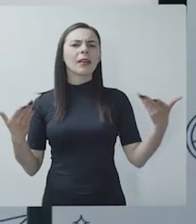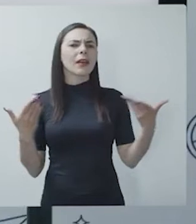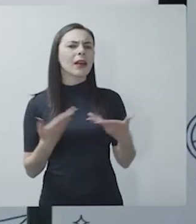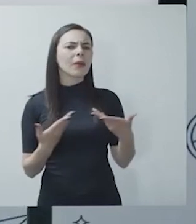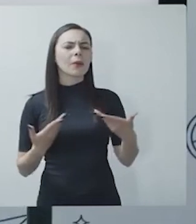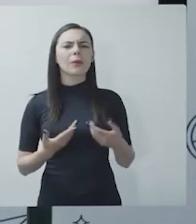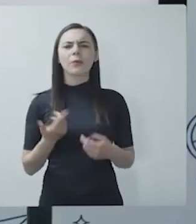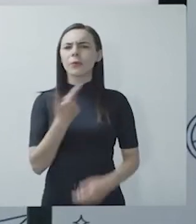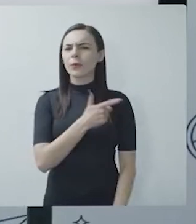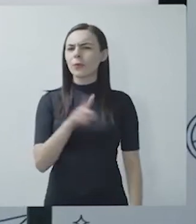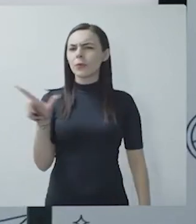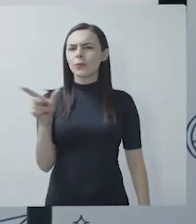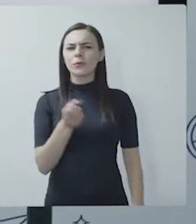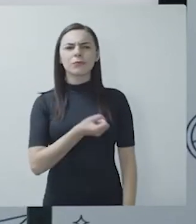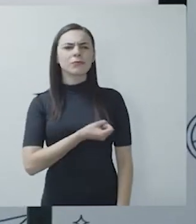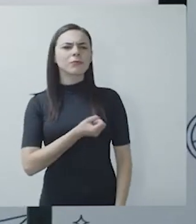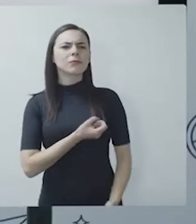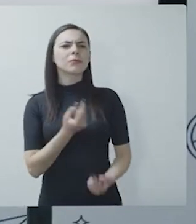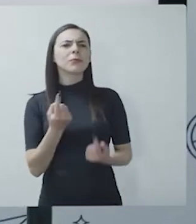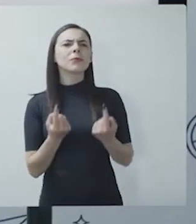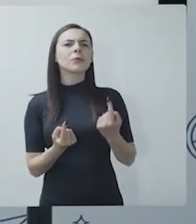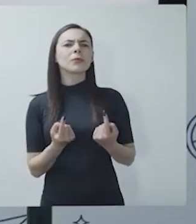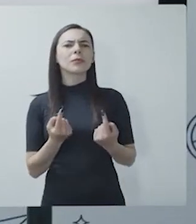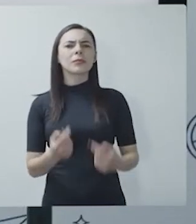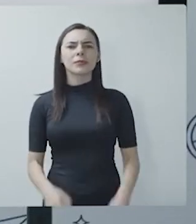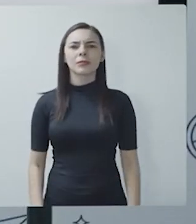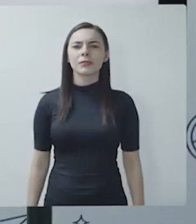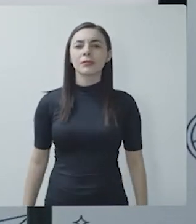vocês escolham outro número. Qual que é?